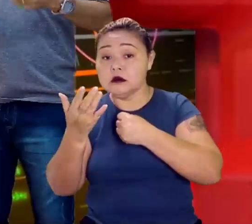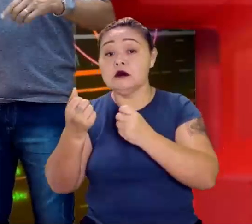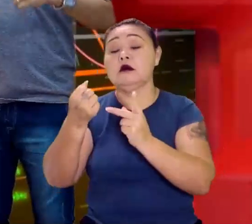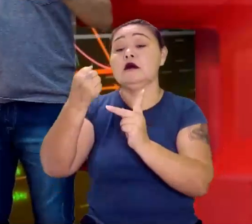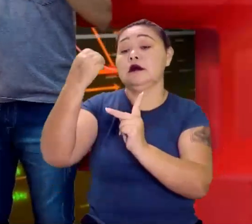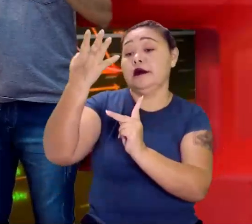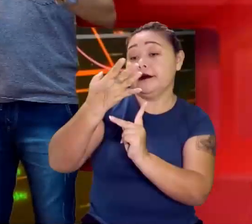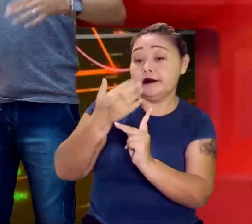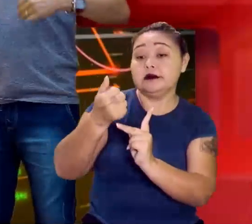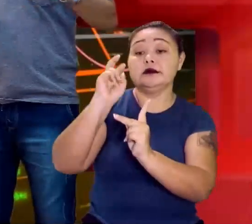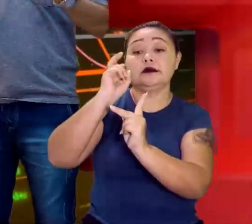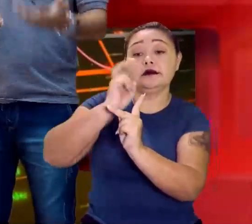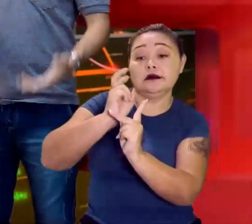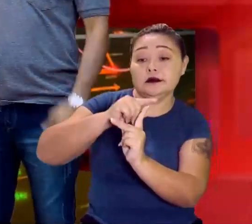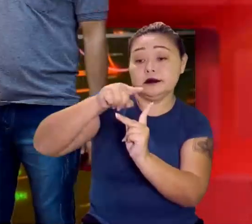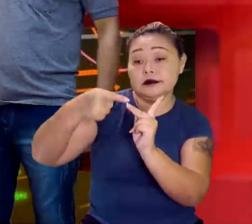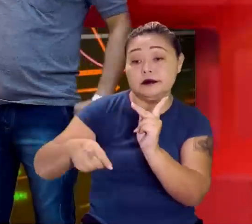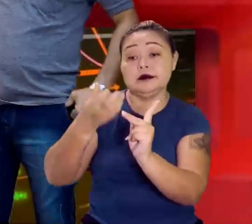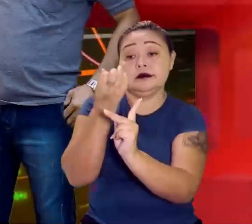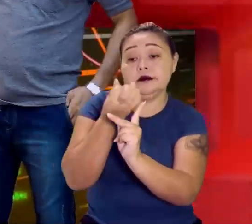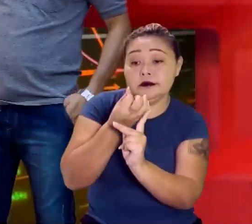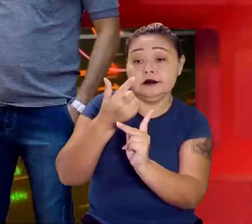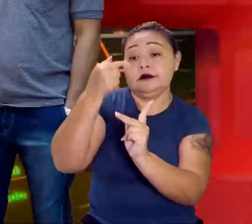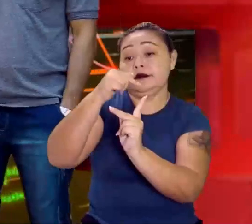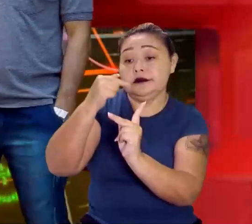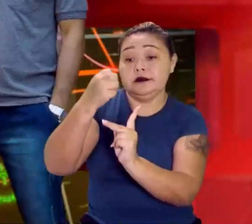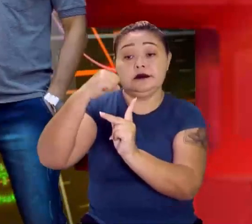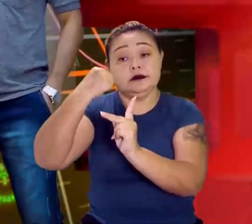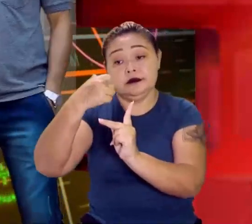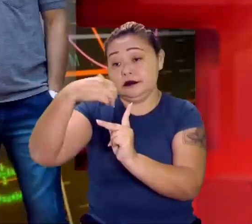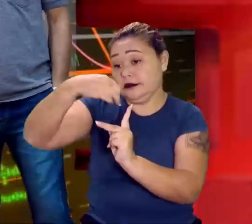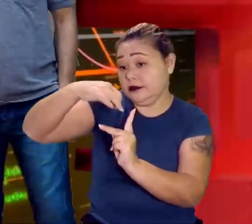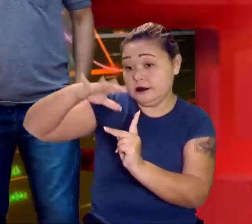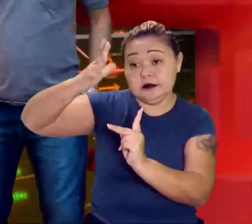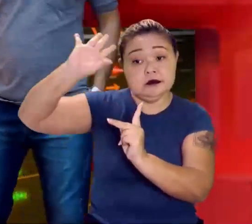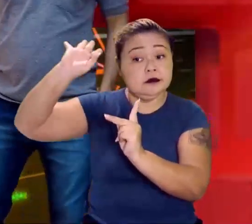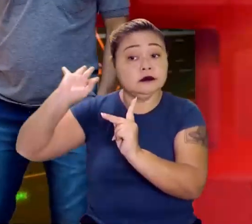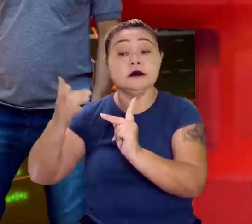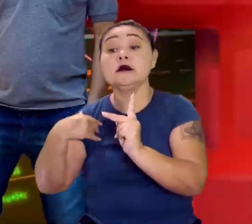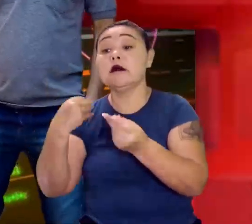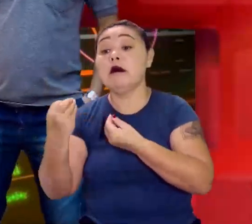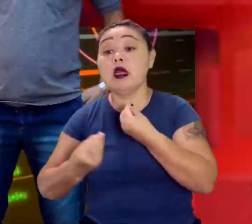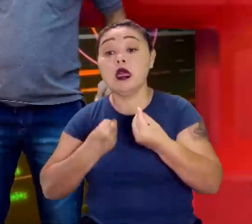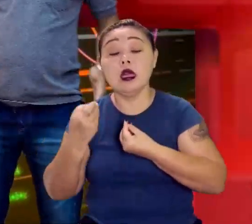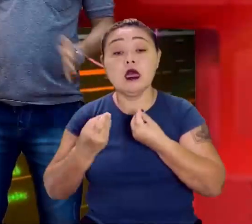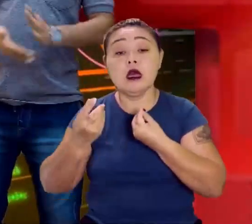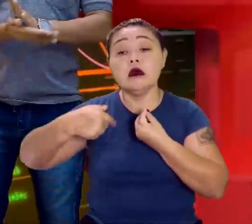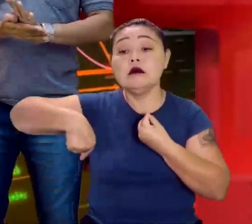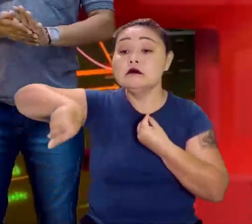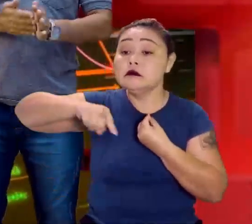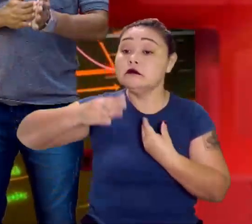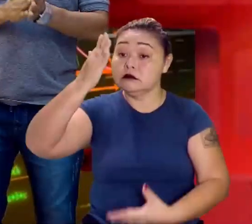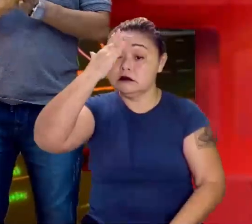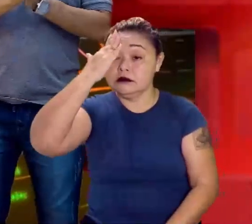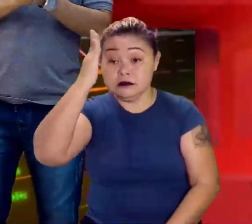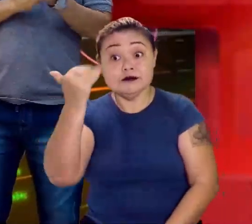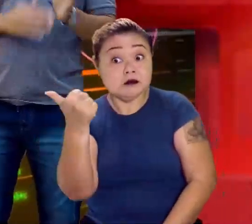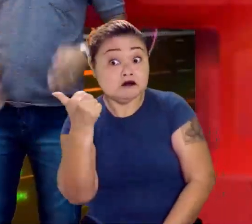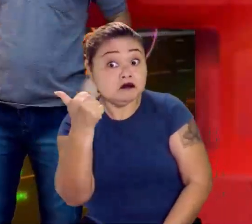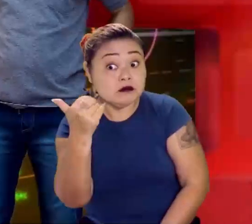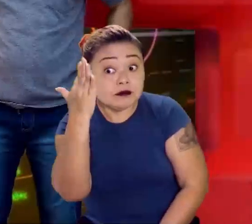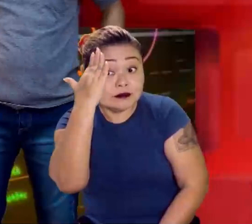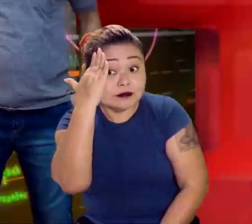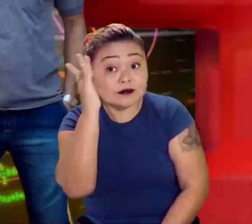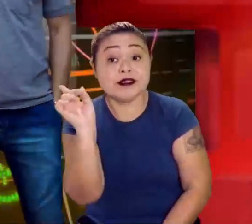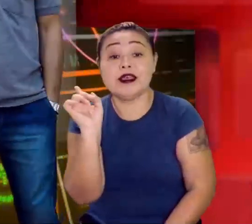quarta, raiz quinta, raiz sexta, sétima, oitava, nona. Isso é pra quê? Isso é pra você ficar sabido, né? Não